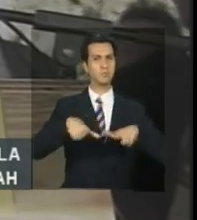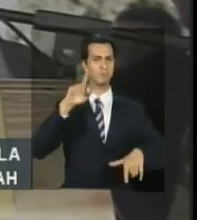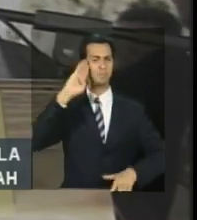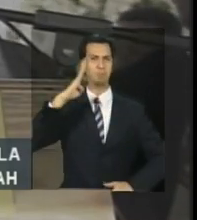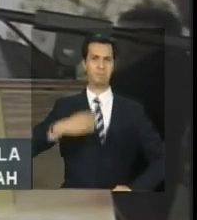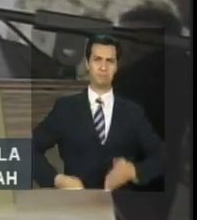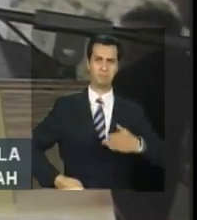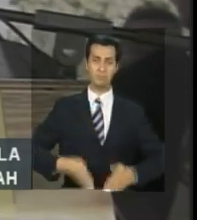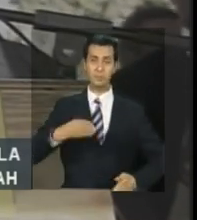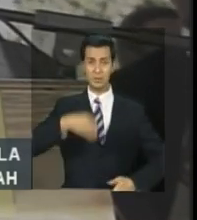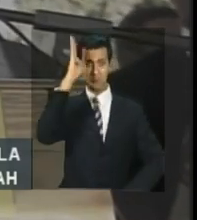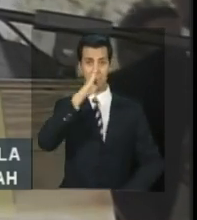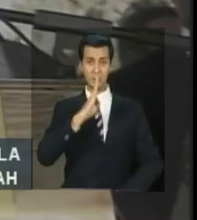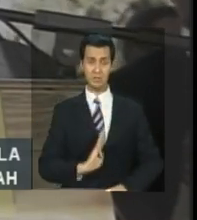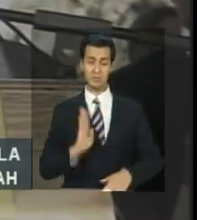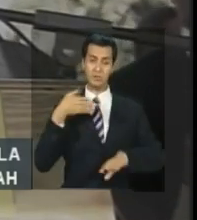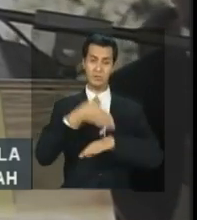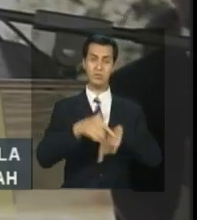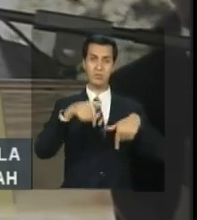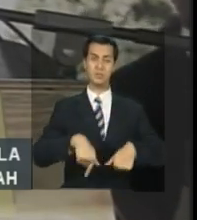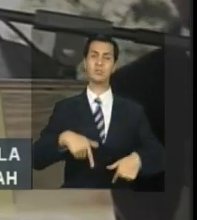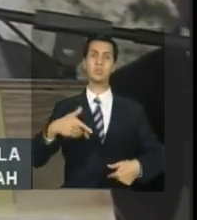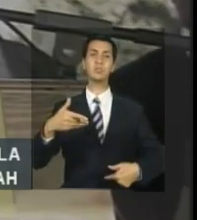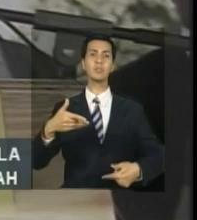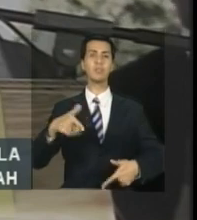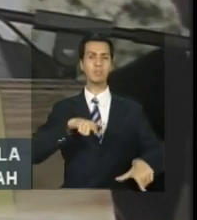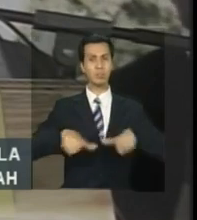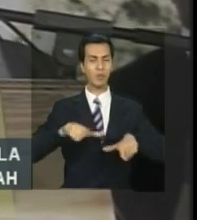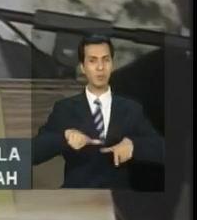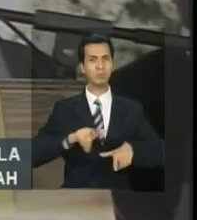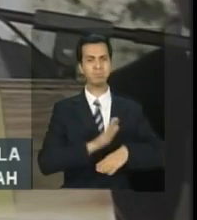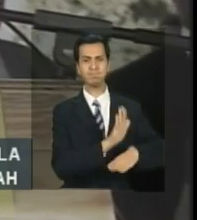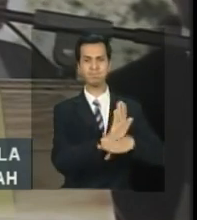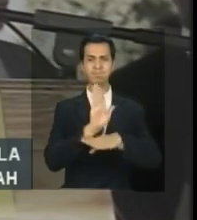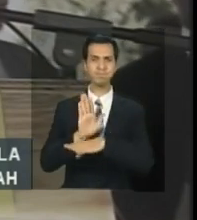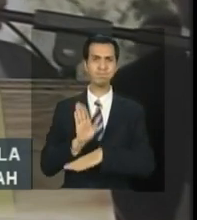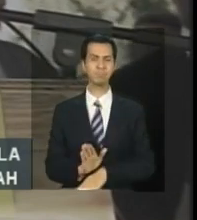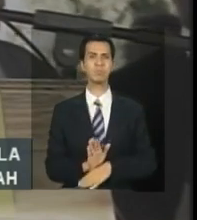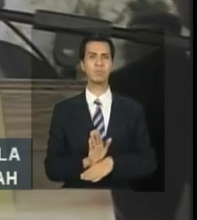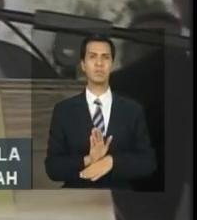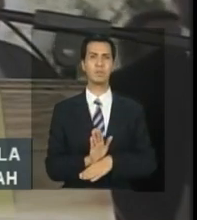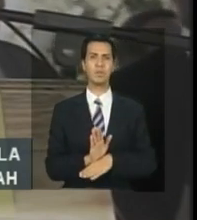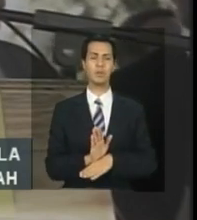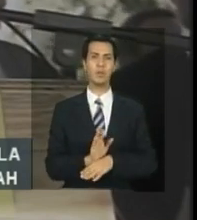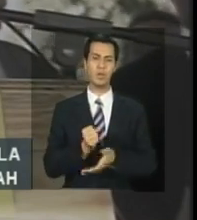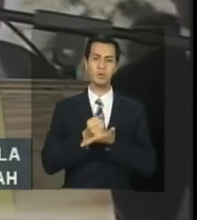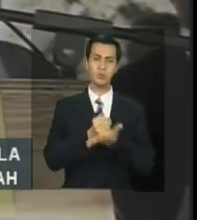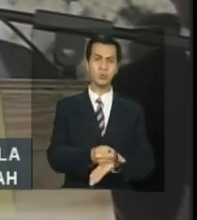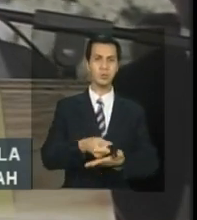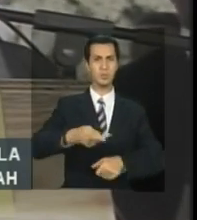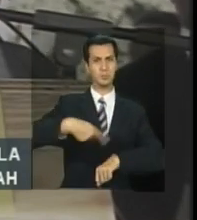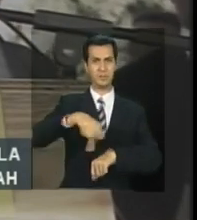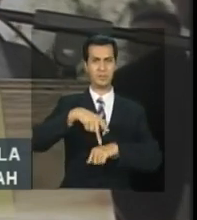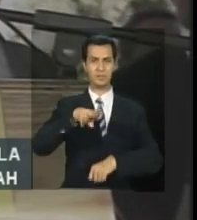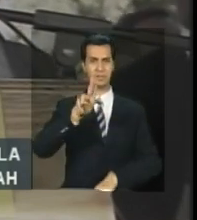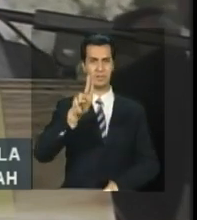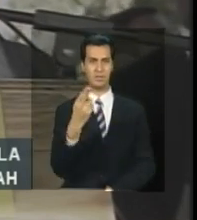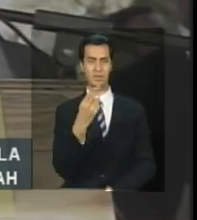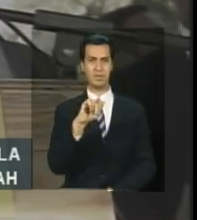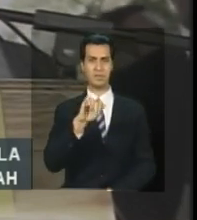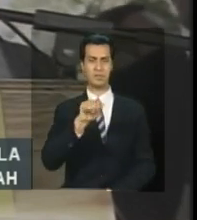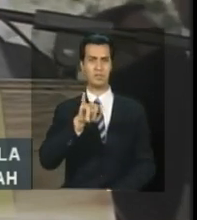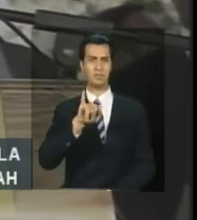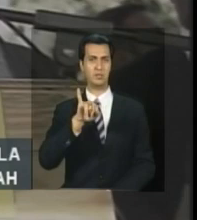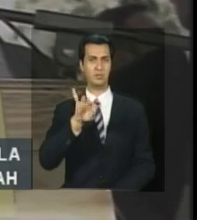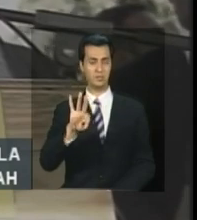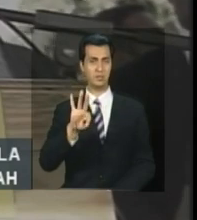Forças Armadas que prestam serviço inestimável à estabilidade e a segurança